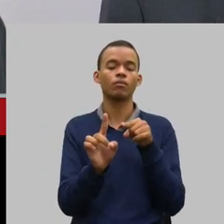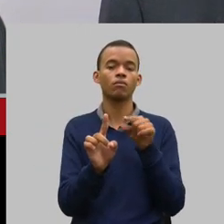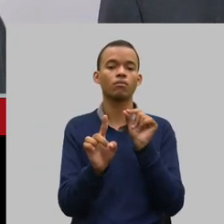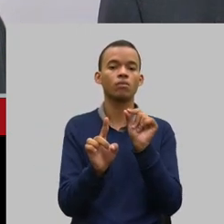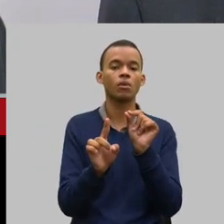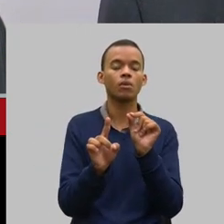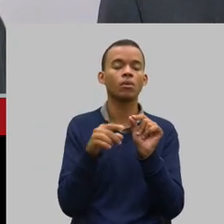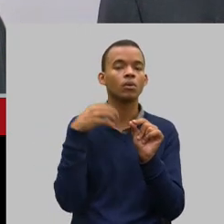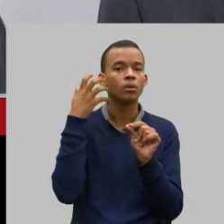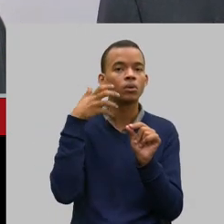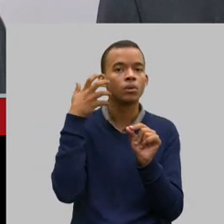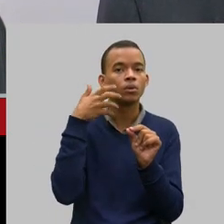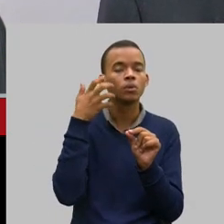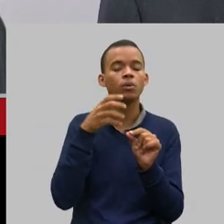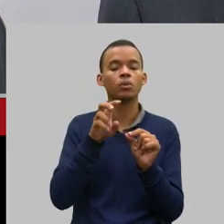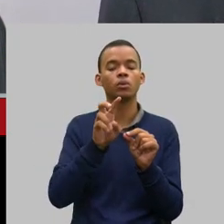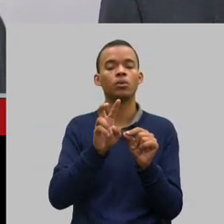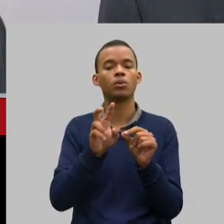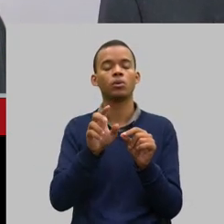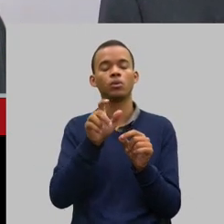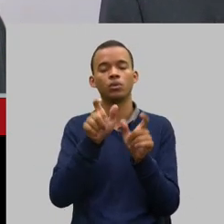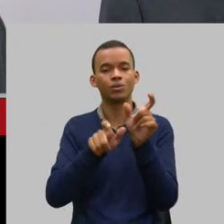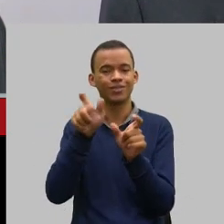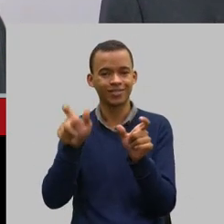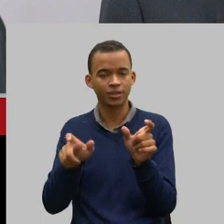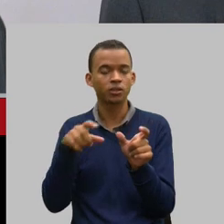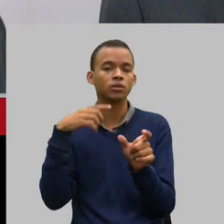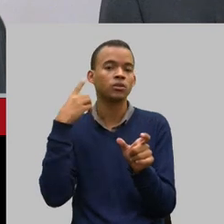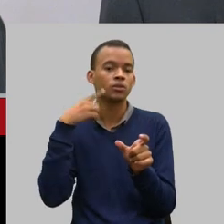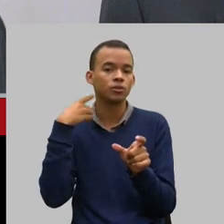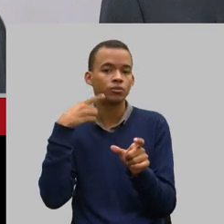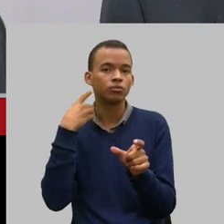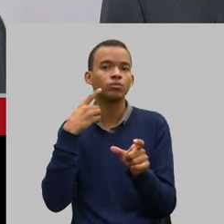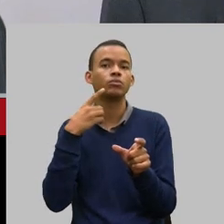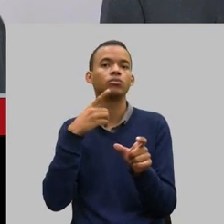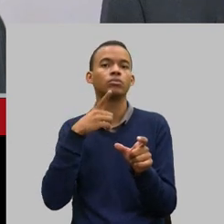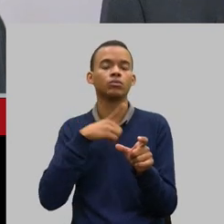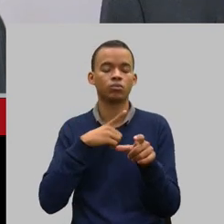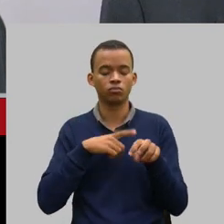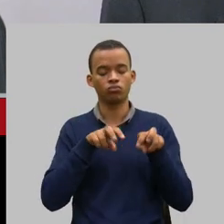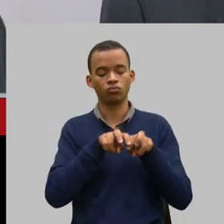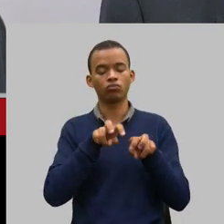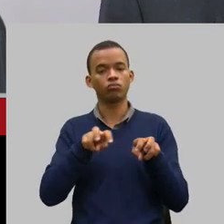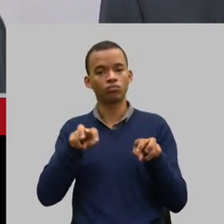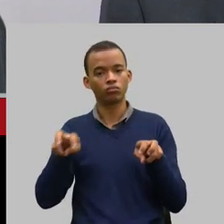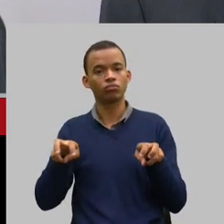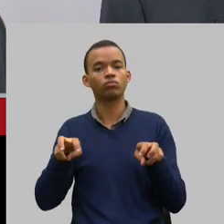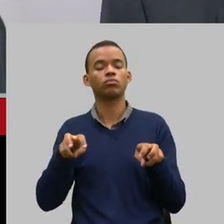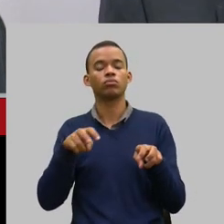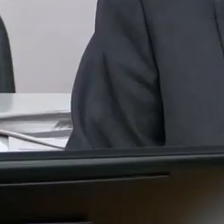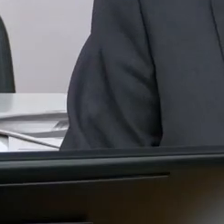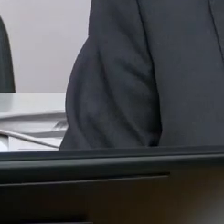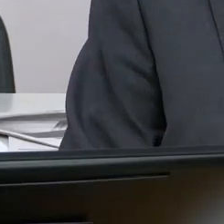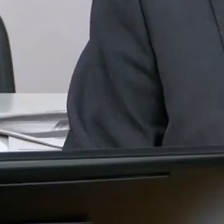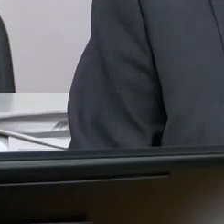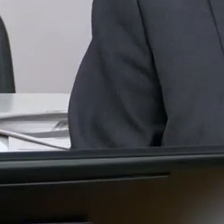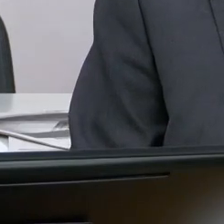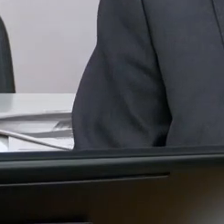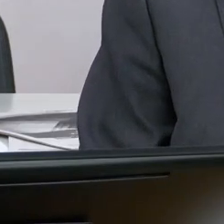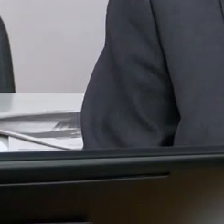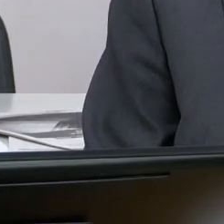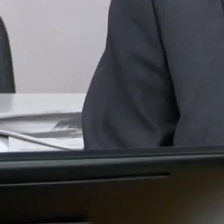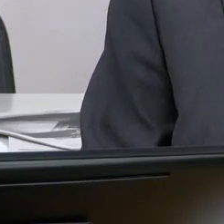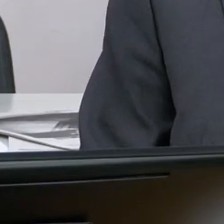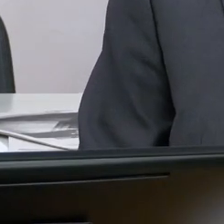às deputadas e aos deputados nos termos da liberação da mesa número 275/2019 na